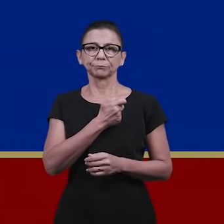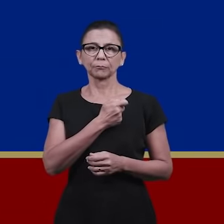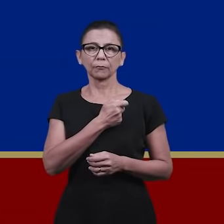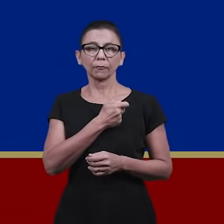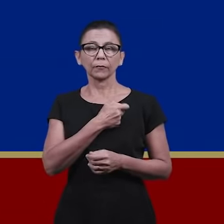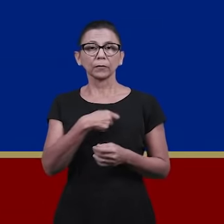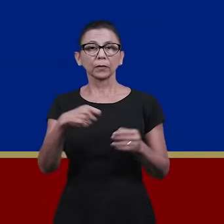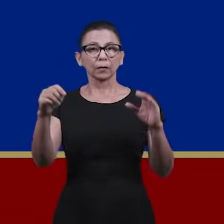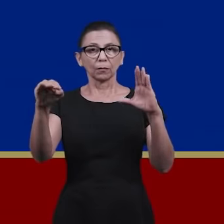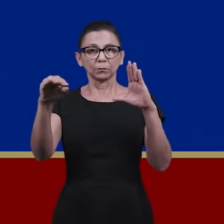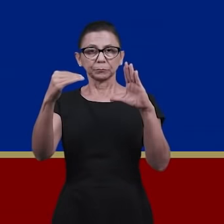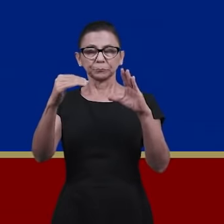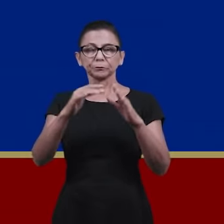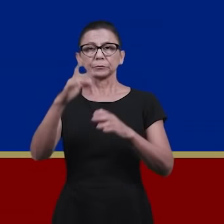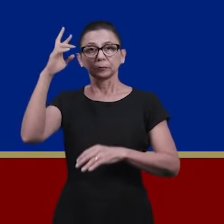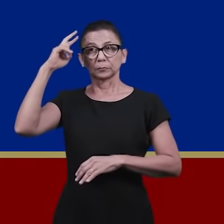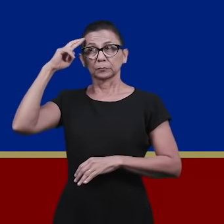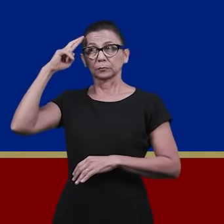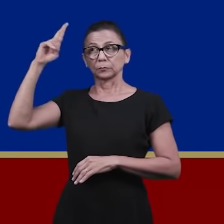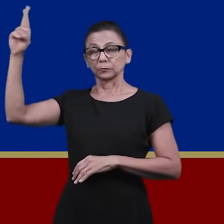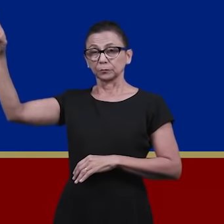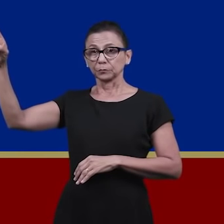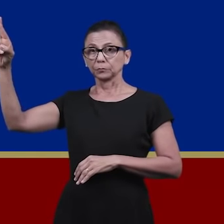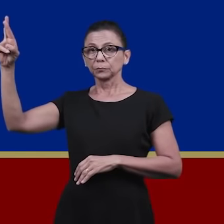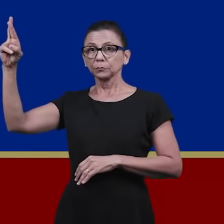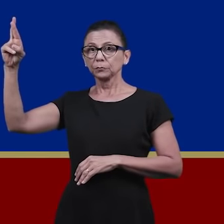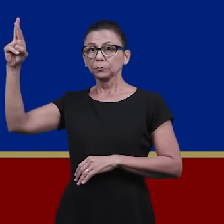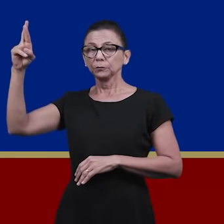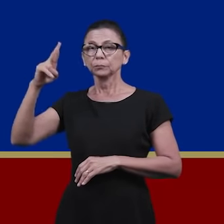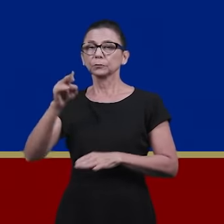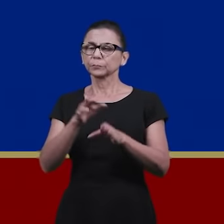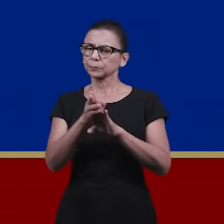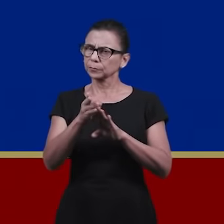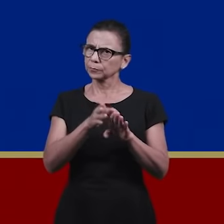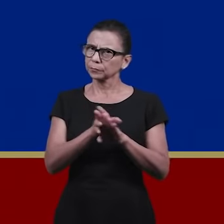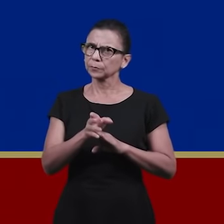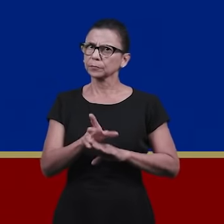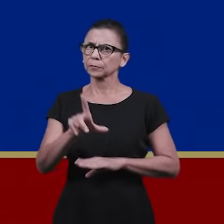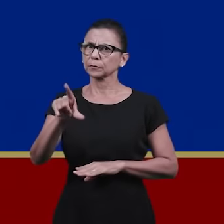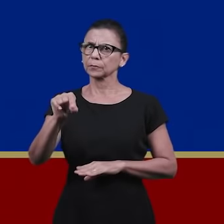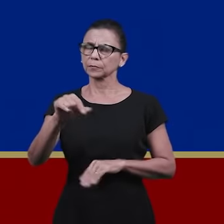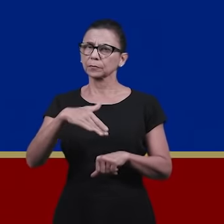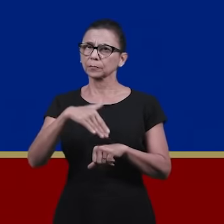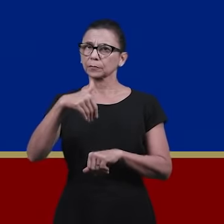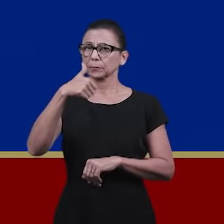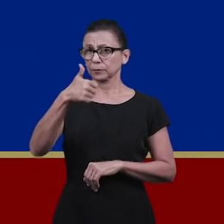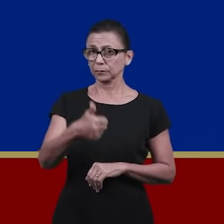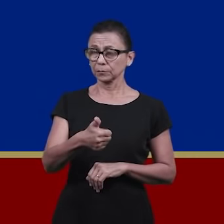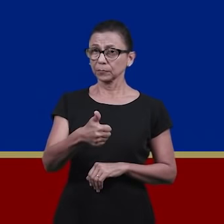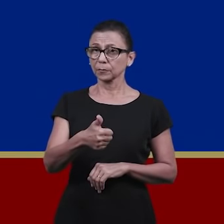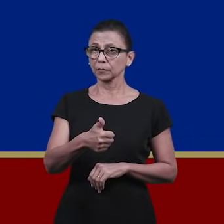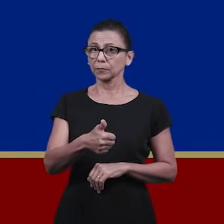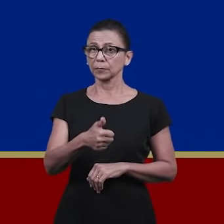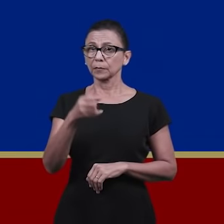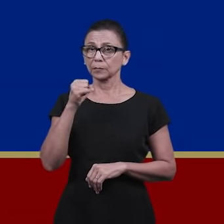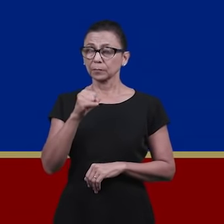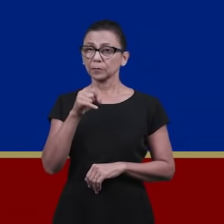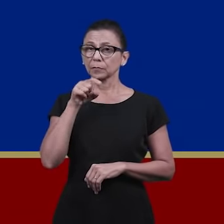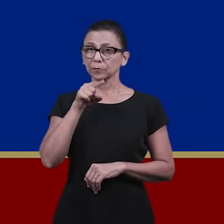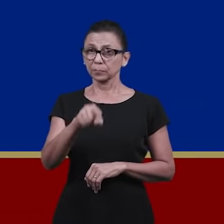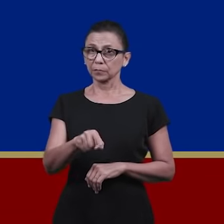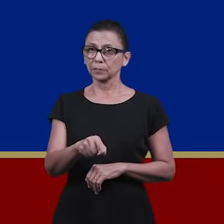fazermos a melhor escolha, pois aqueles que andam em obediência na revelação